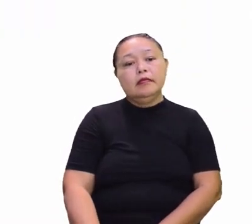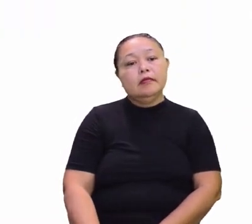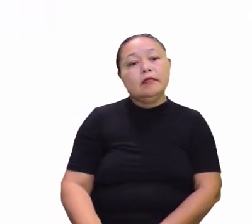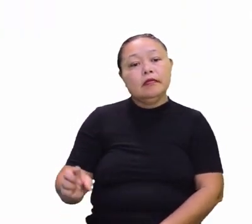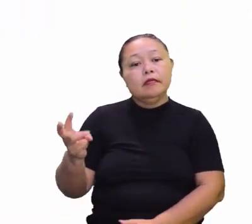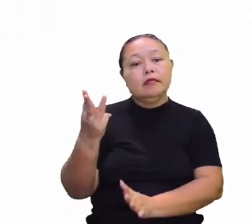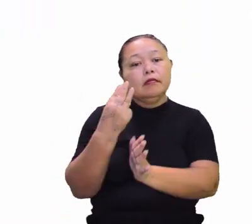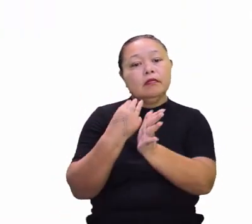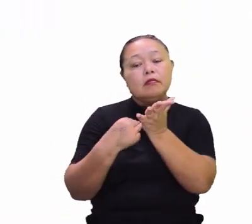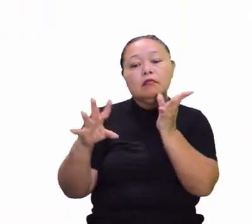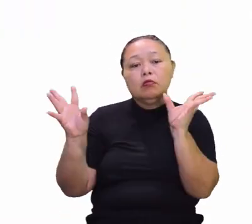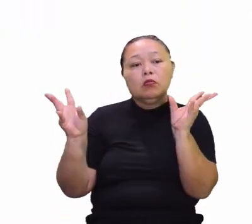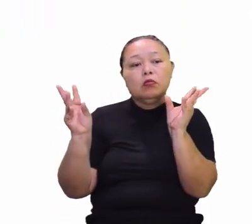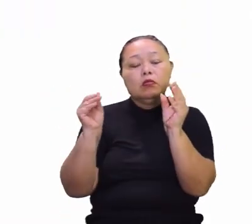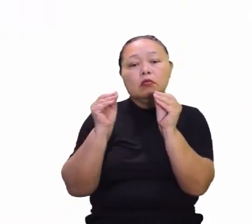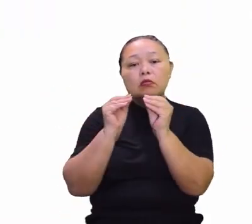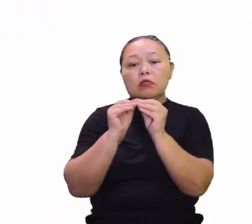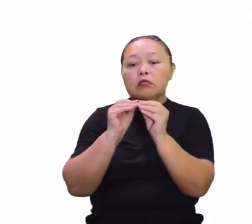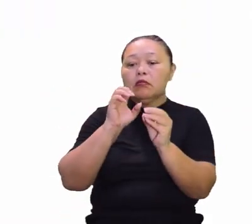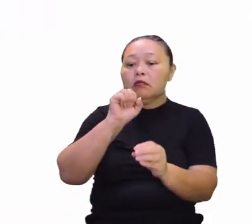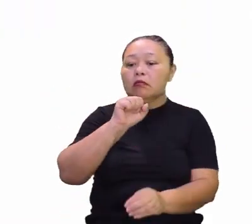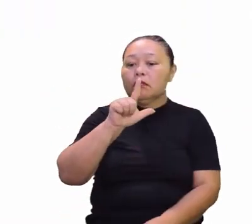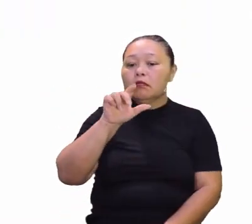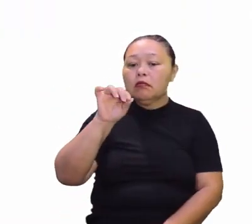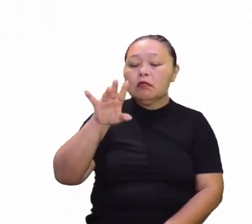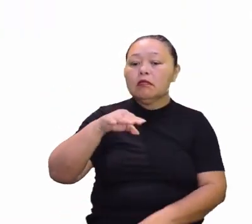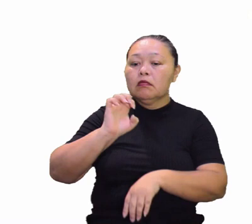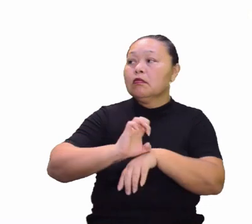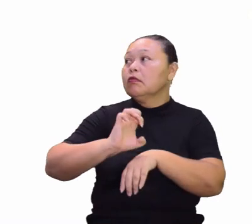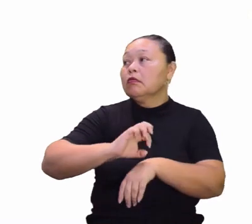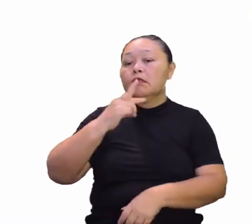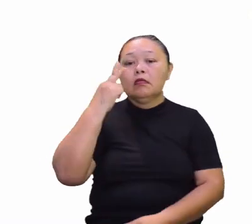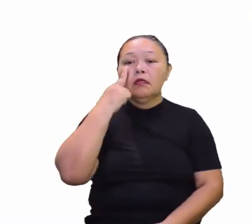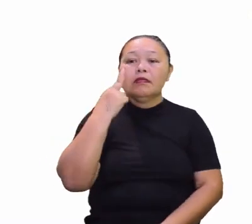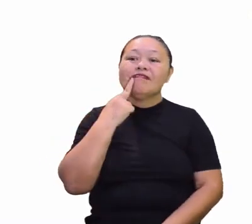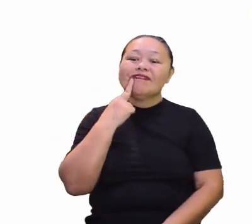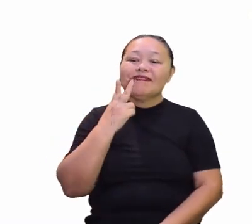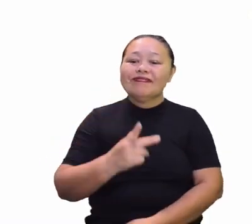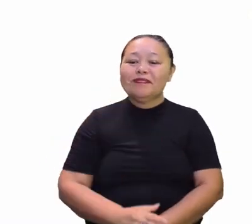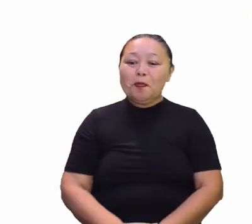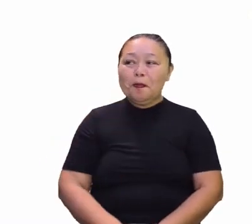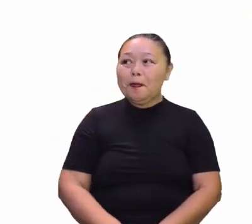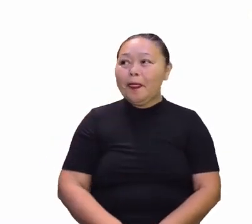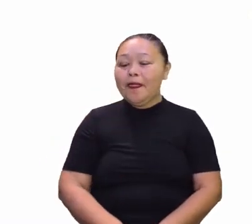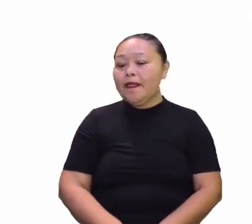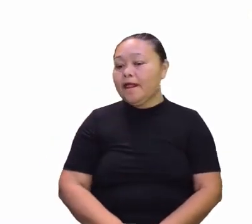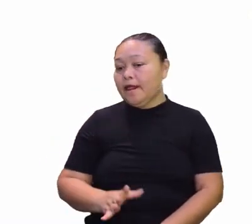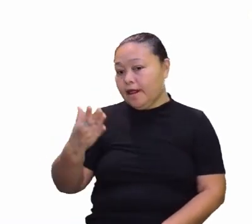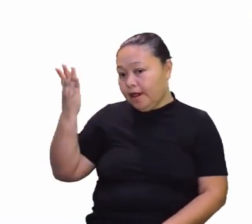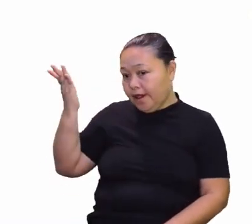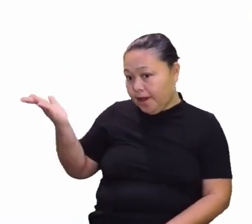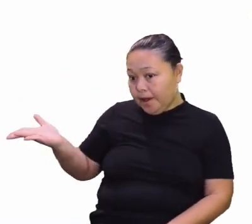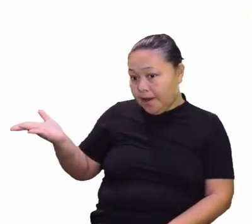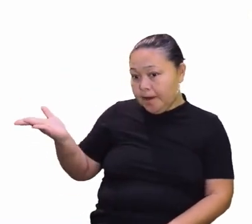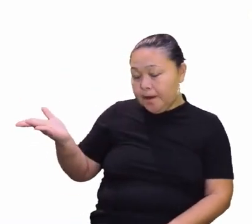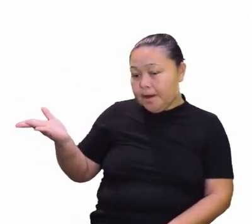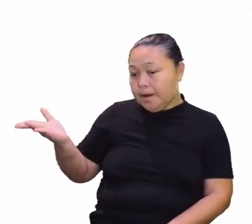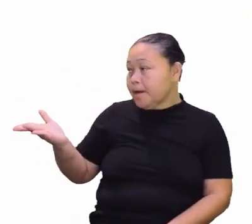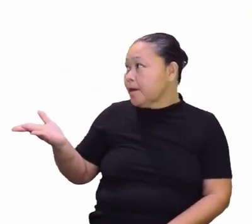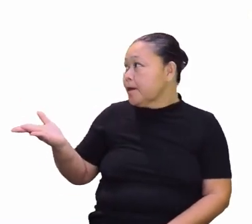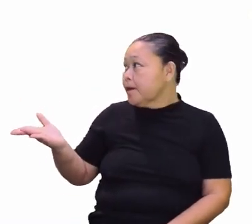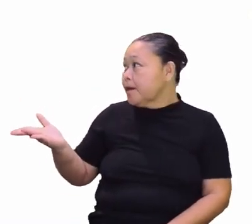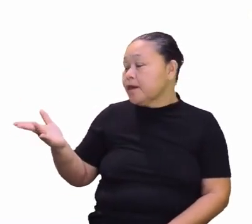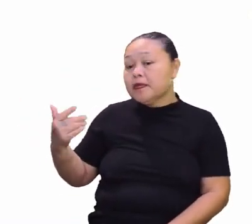Beleza, aí é um mapa simplificado do solo de Rondônia. Então, a gente pode ver que, embora